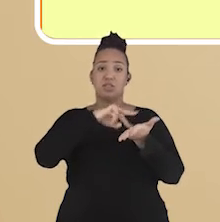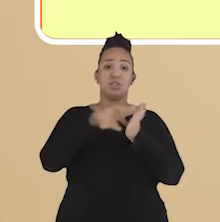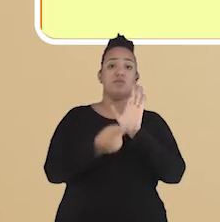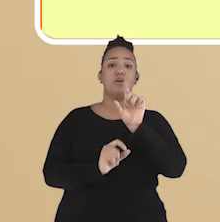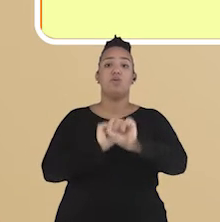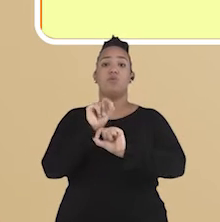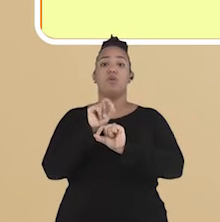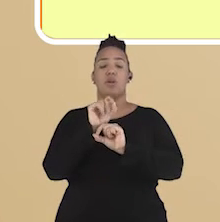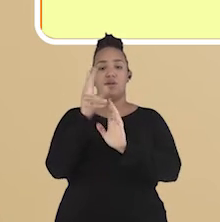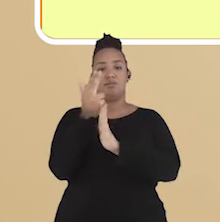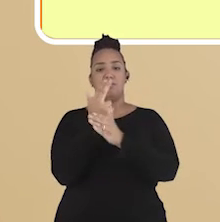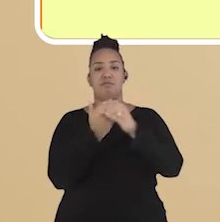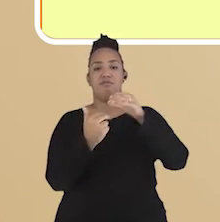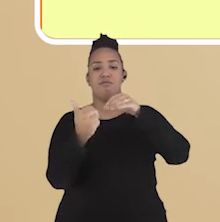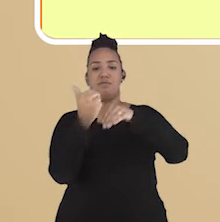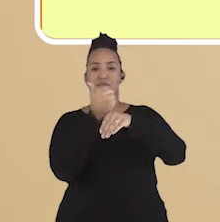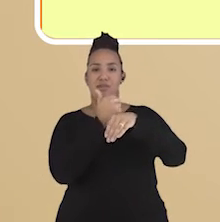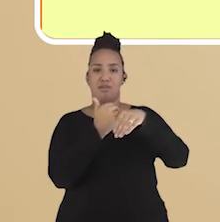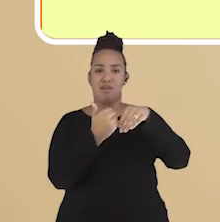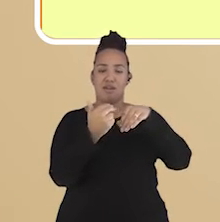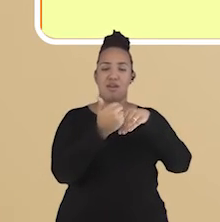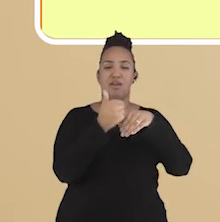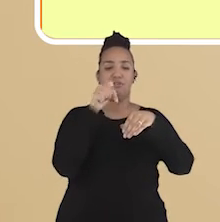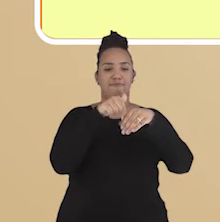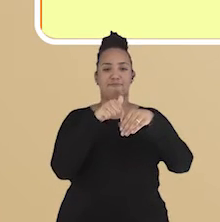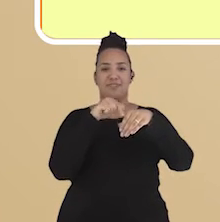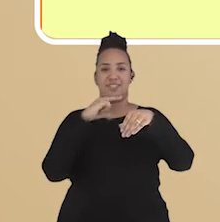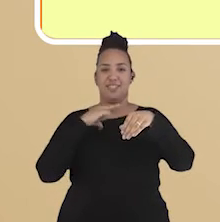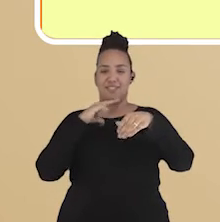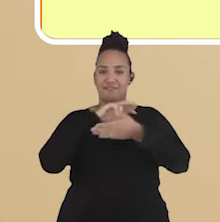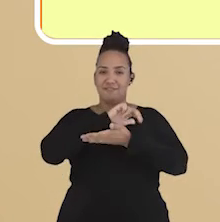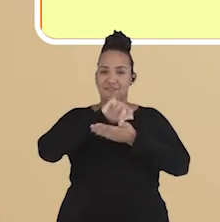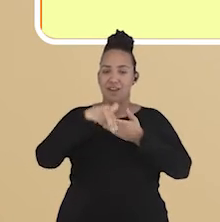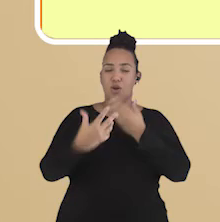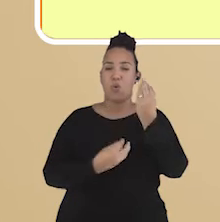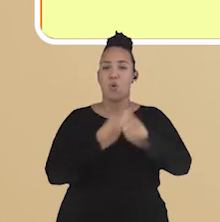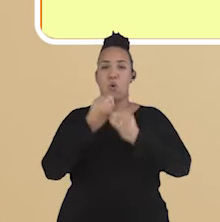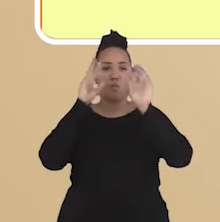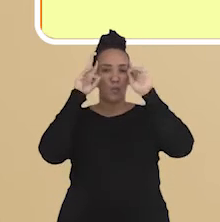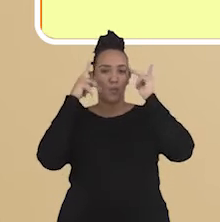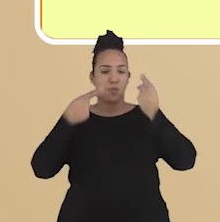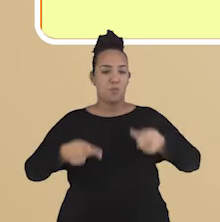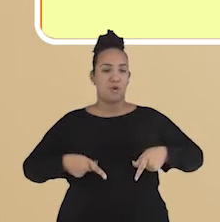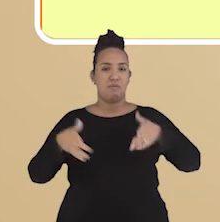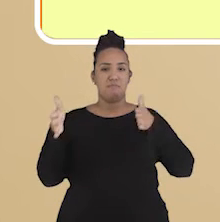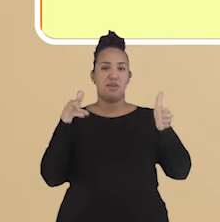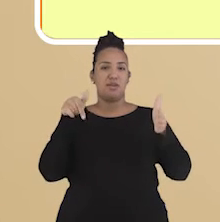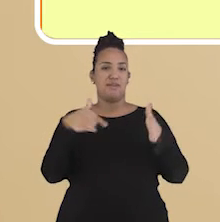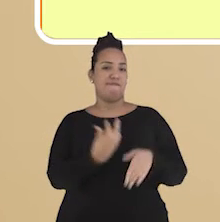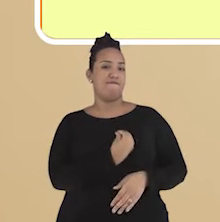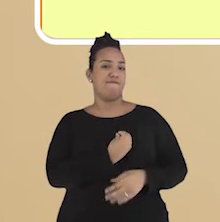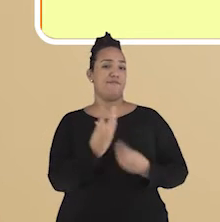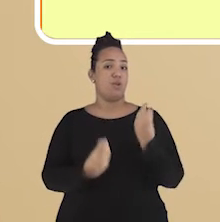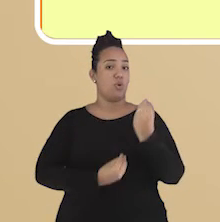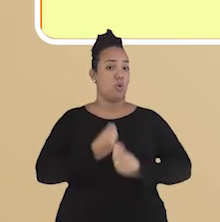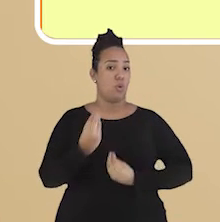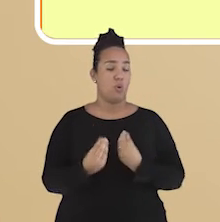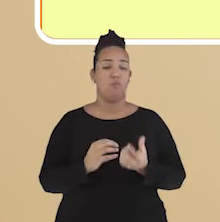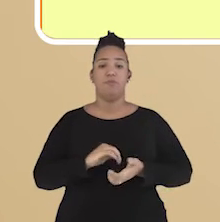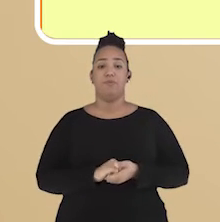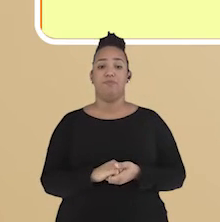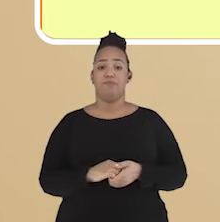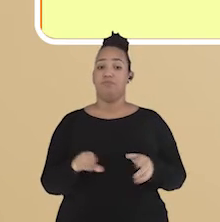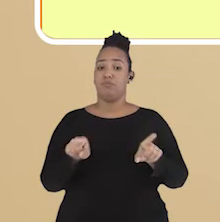rupestres retratavam, através dos desenhos nos tetos, em paredes de cavernas e rochas, como era a vida do homem naquela época. E boa parte